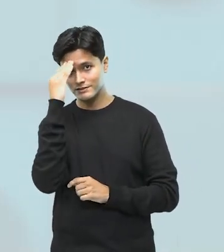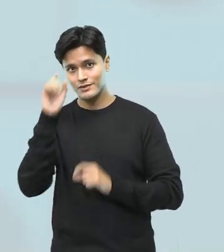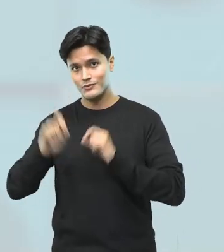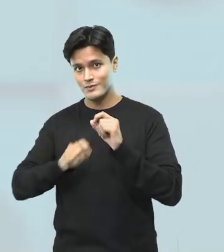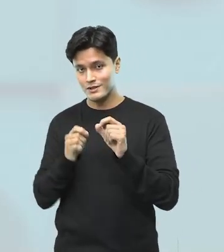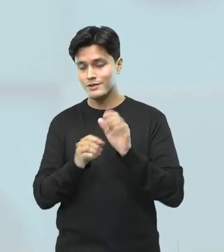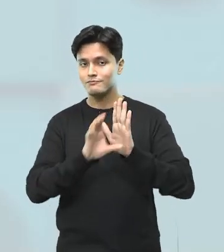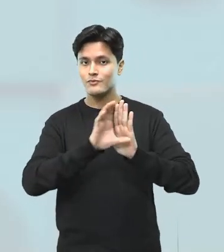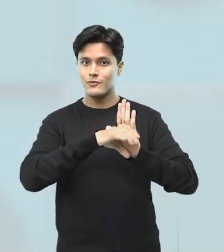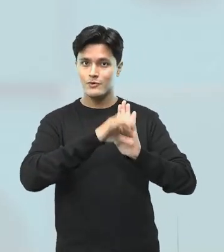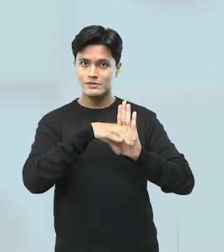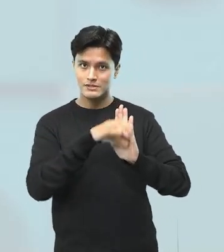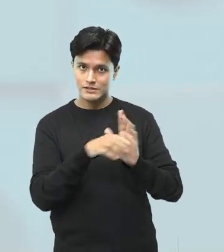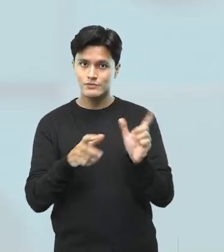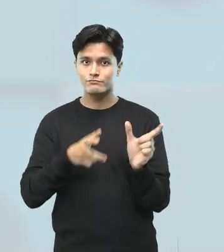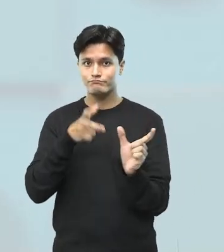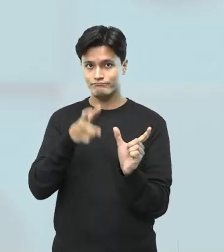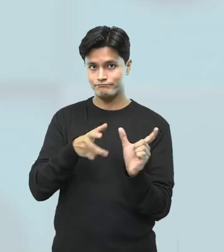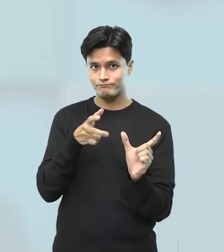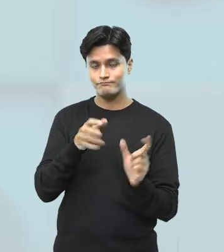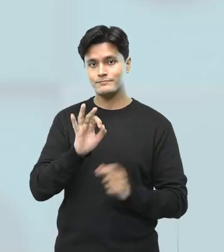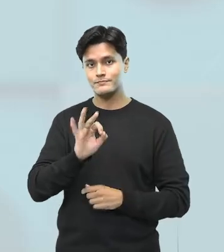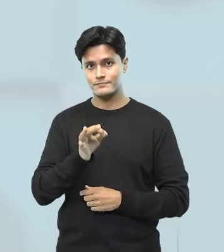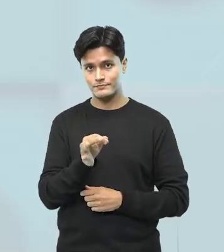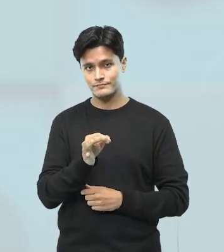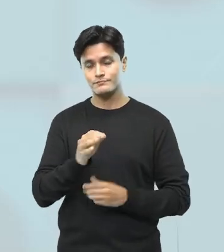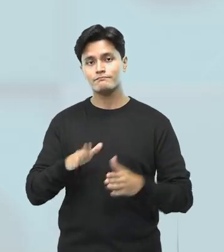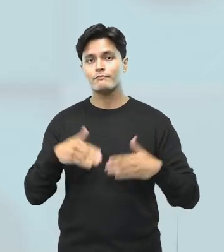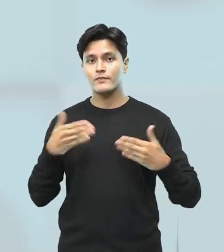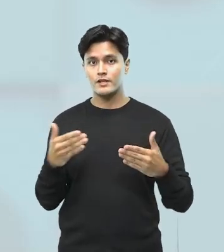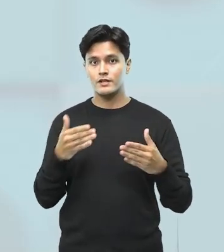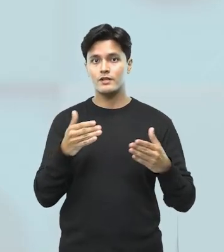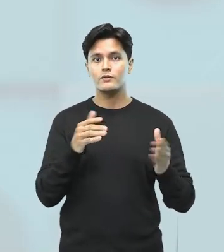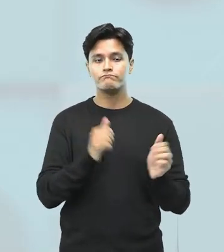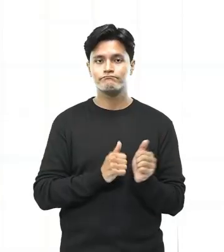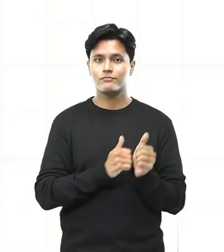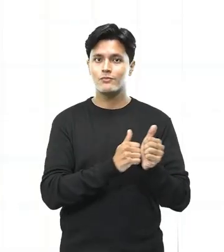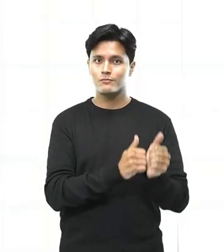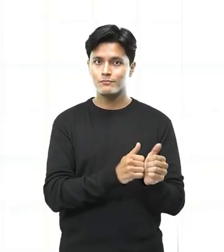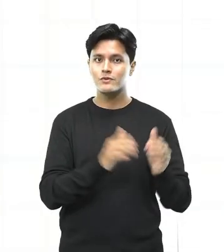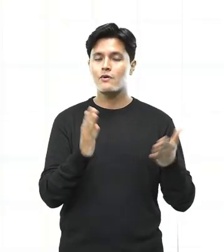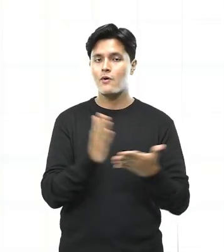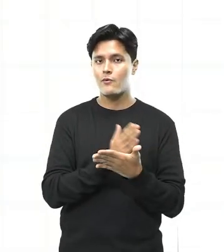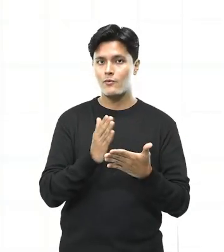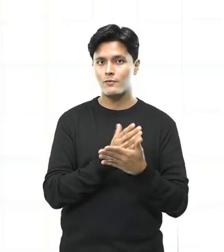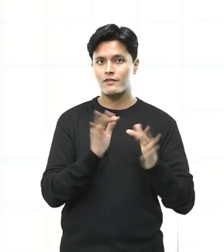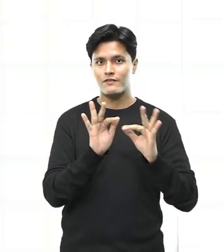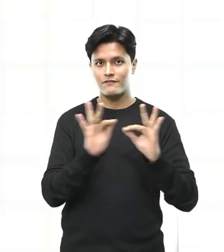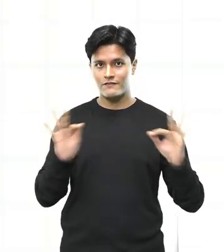conceito, de um advérbio, ok? Vamos então acompanhar comigo aí algumas frases.